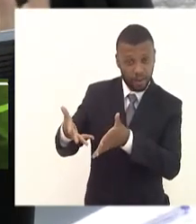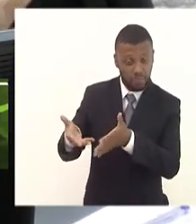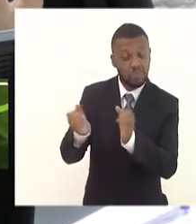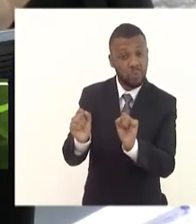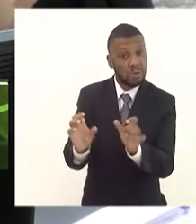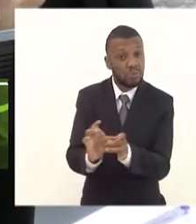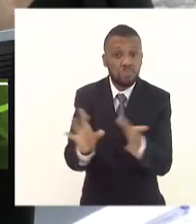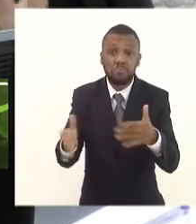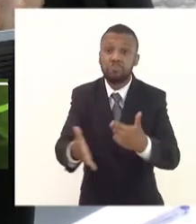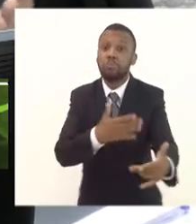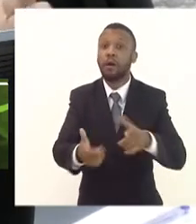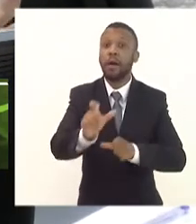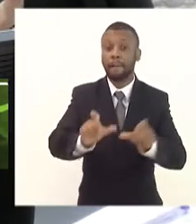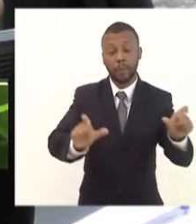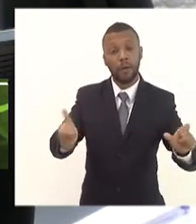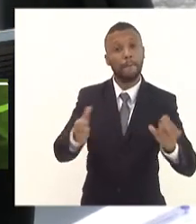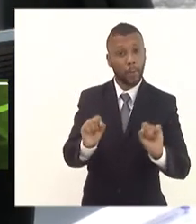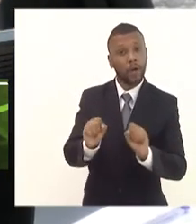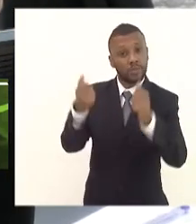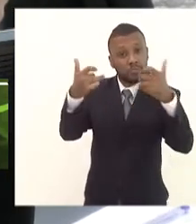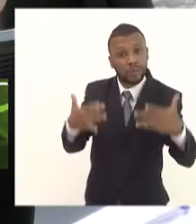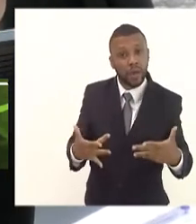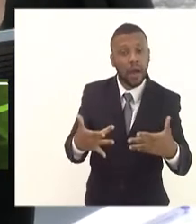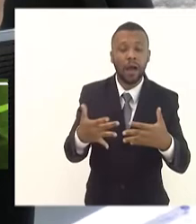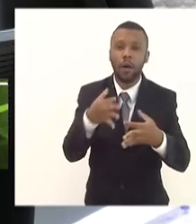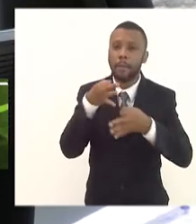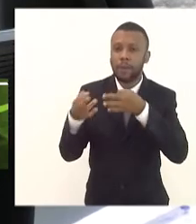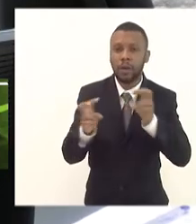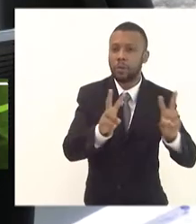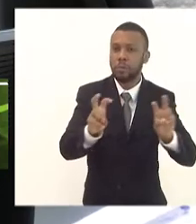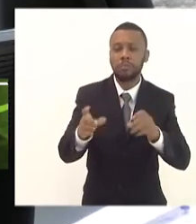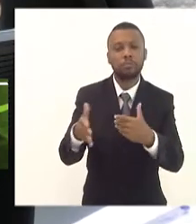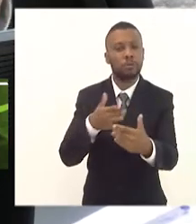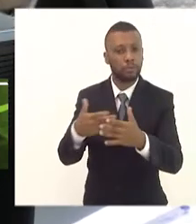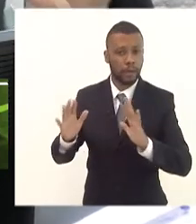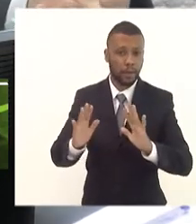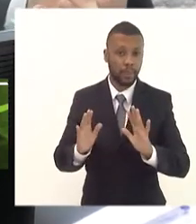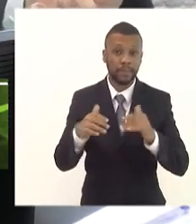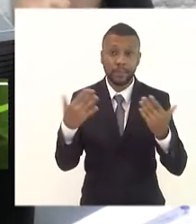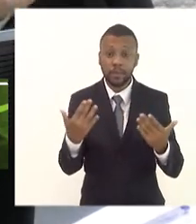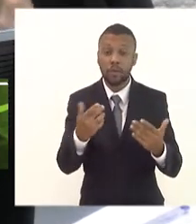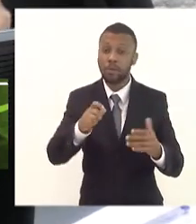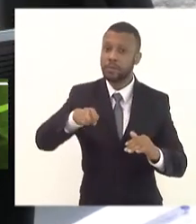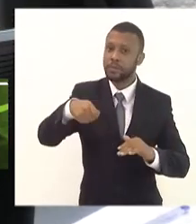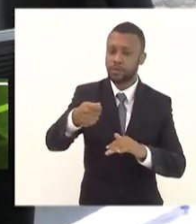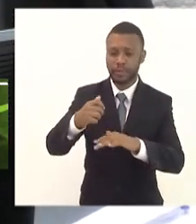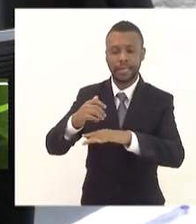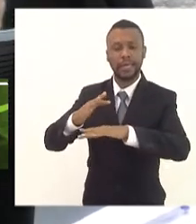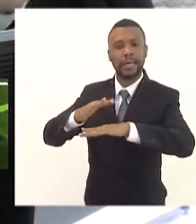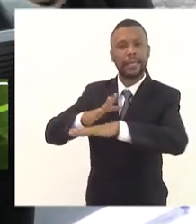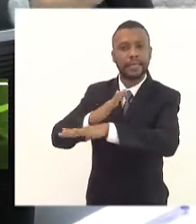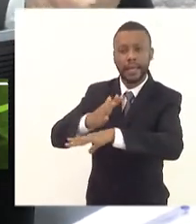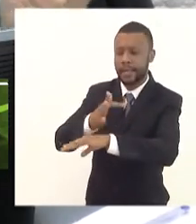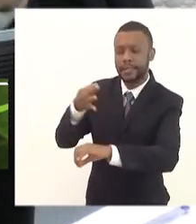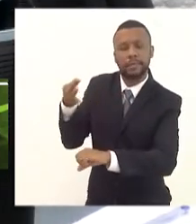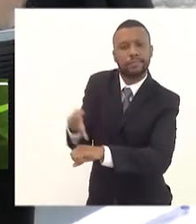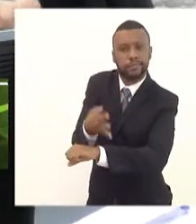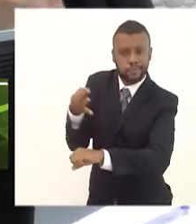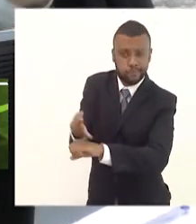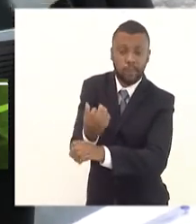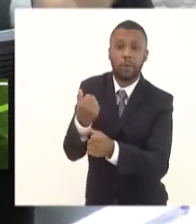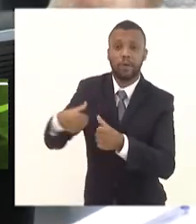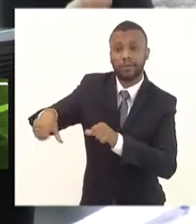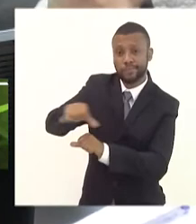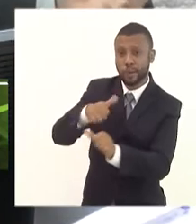cidade resiliente tem que ser transformada em conceitos e investimentos